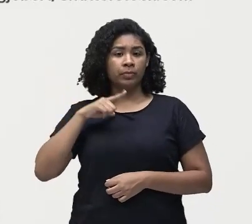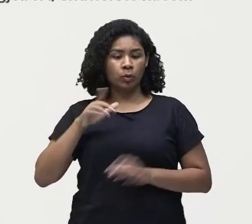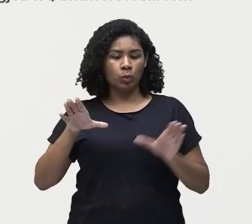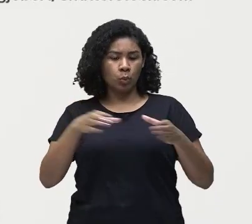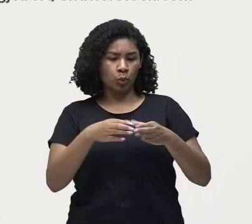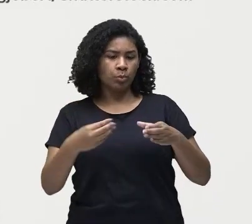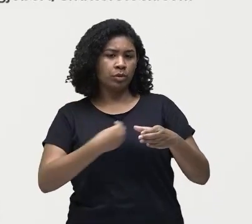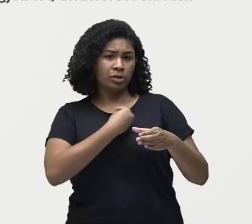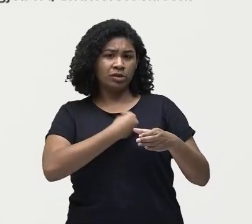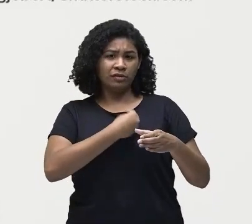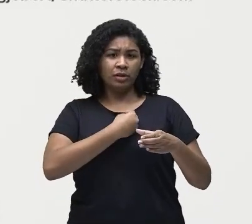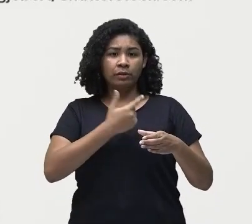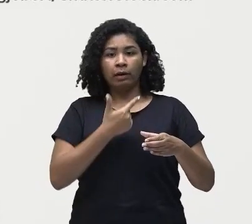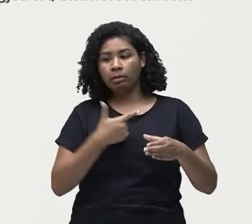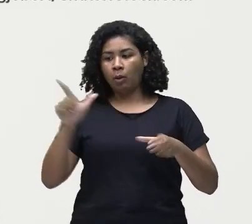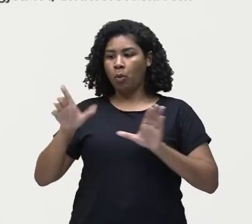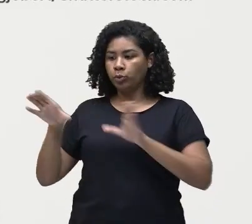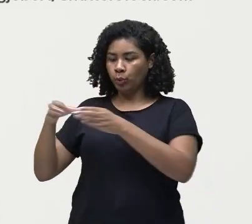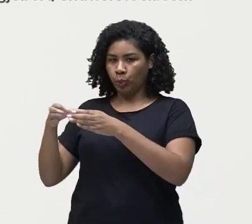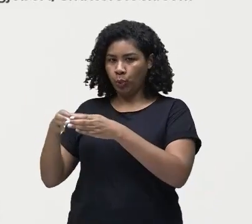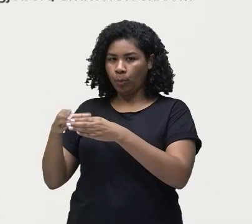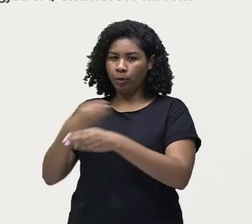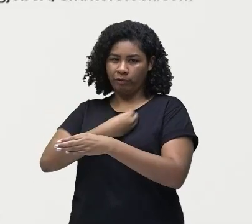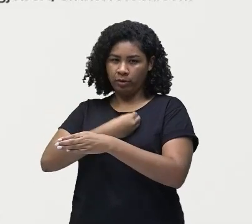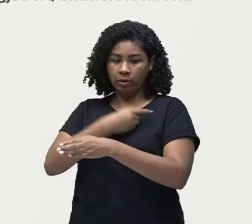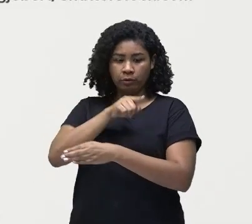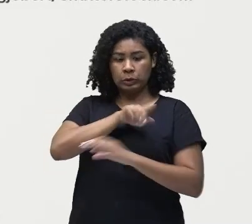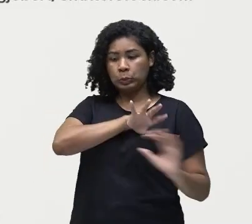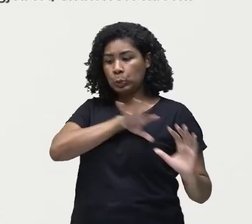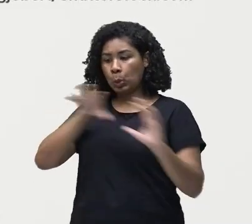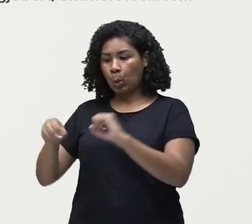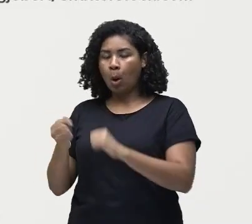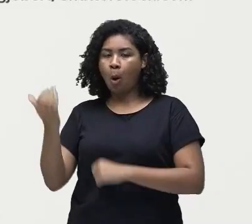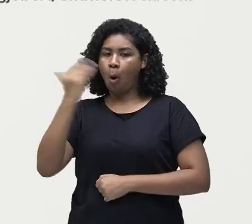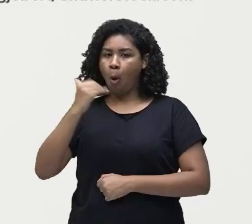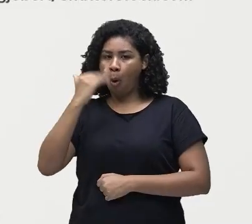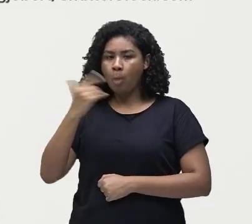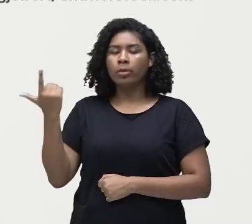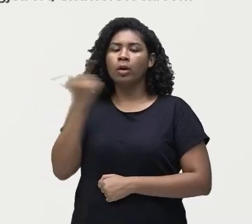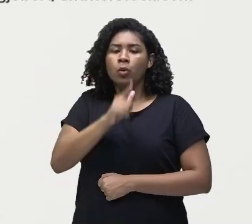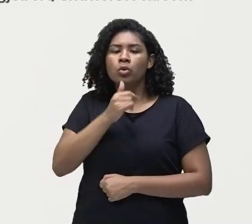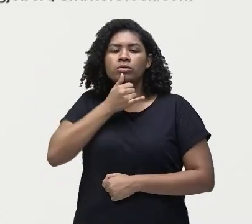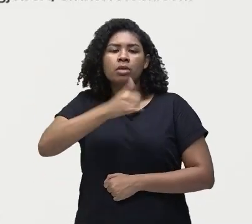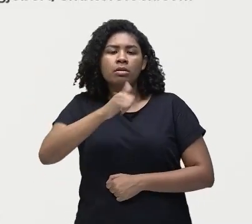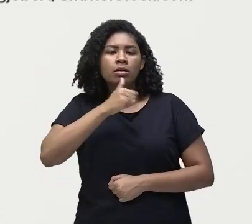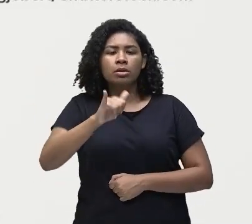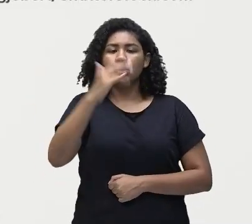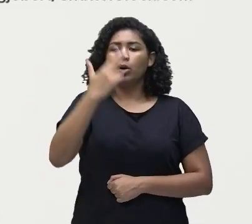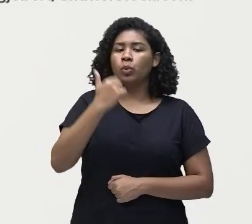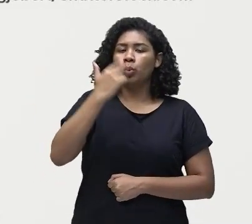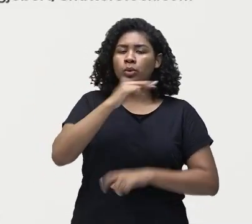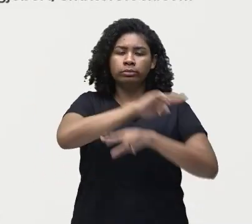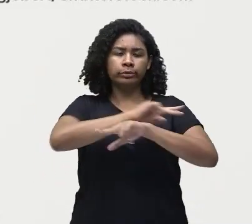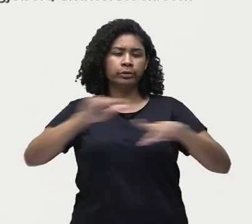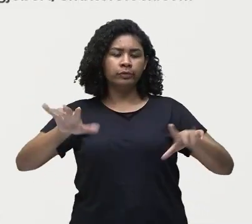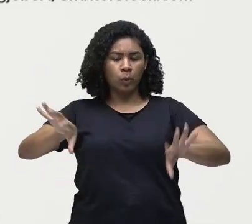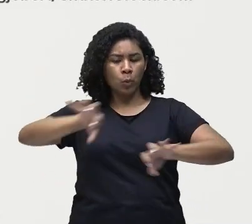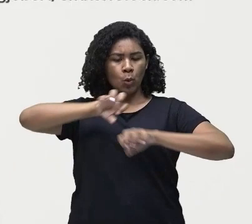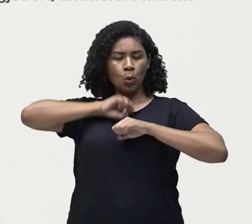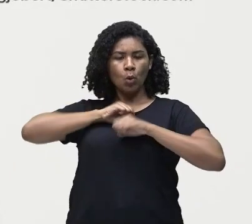outros seres vivos para conseguirem a energia e os nutrientes